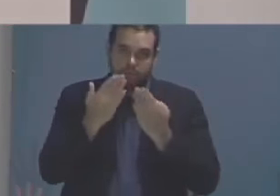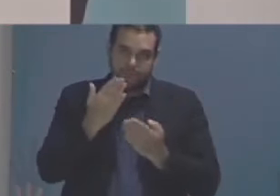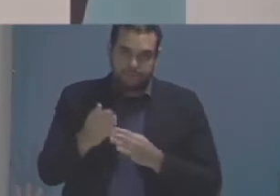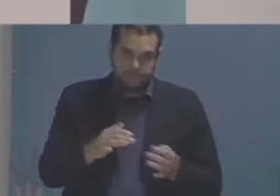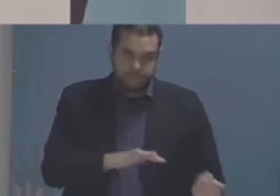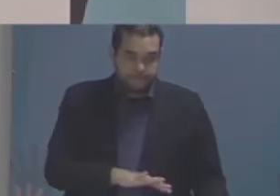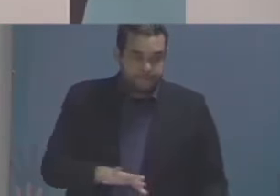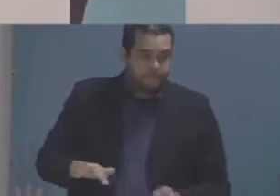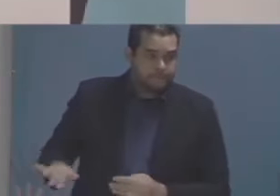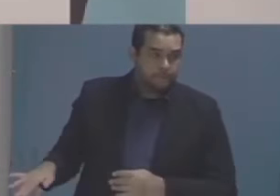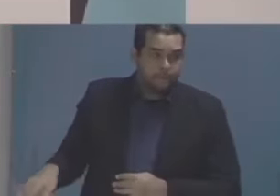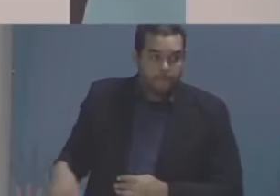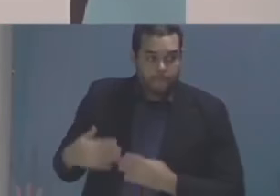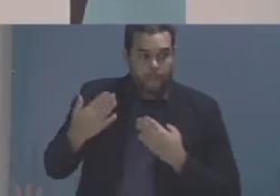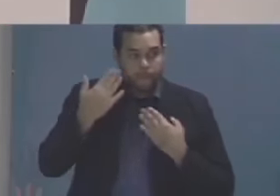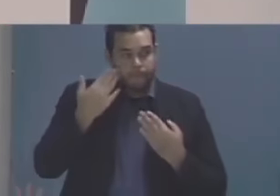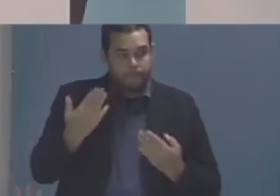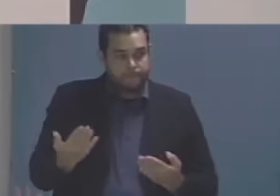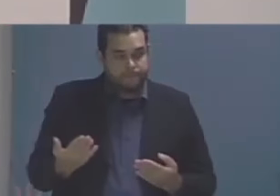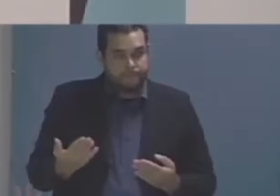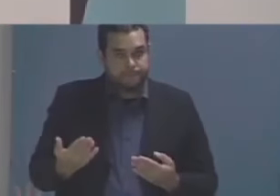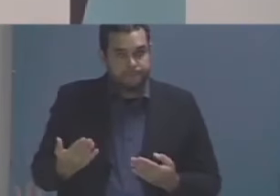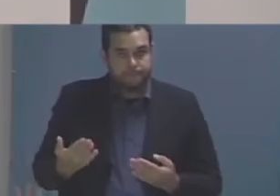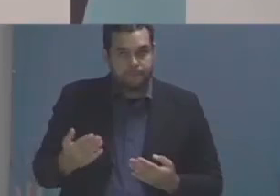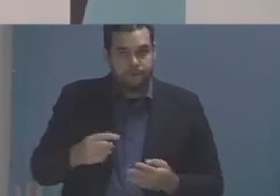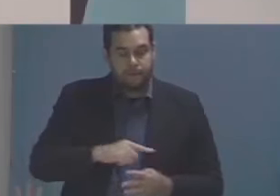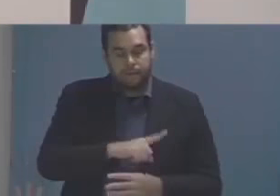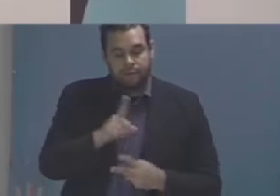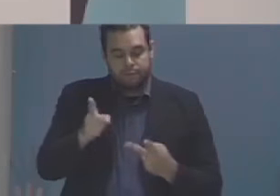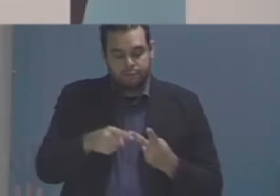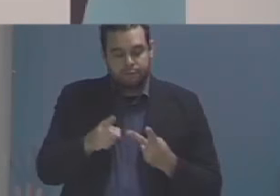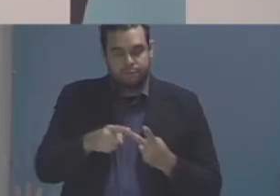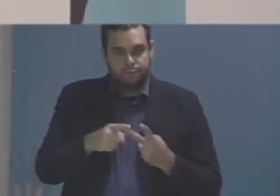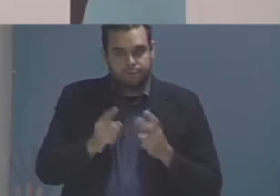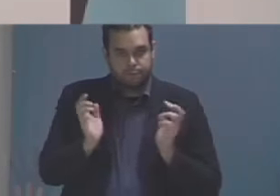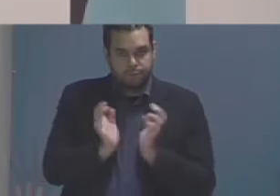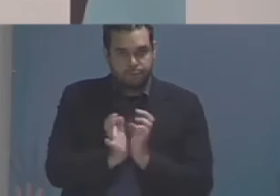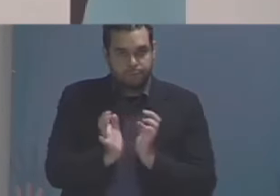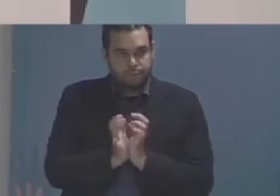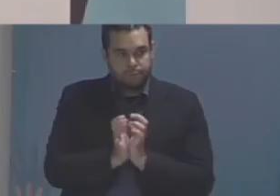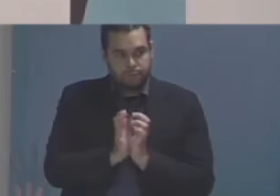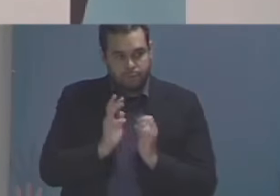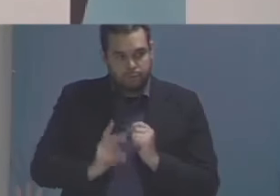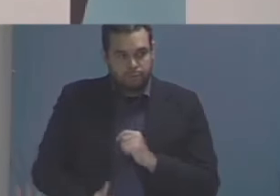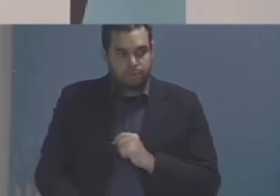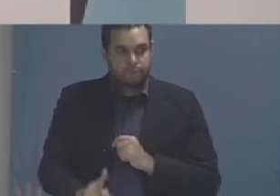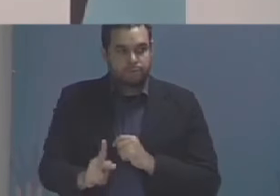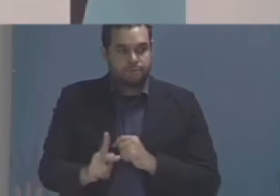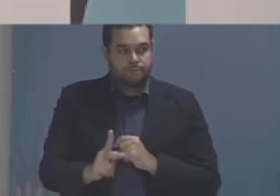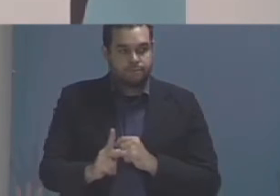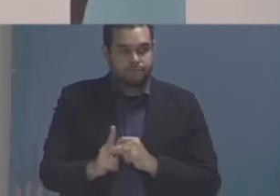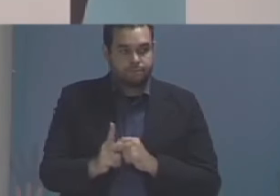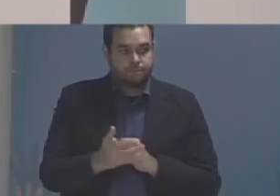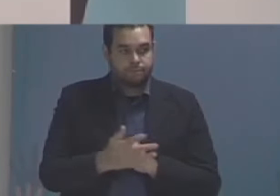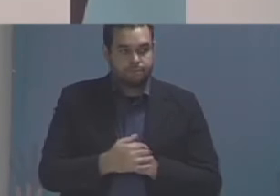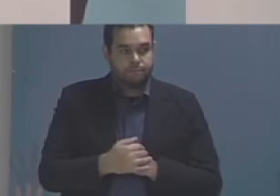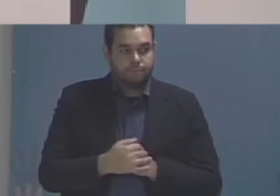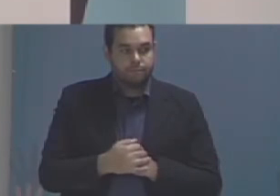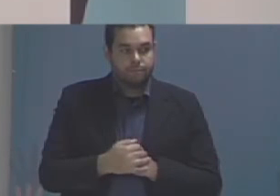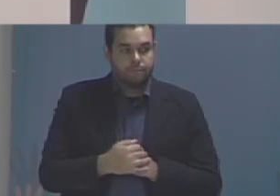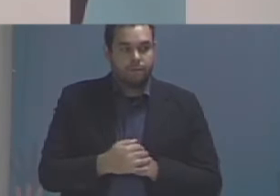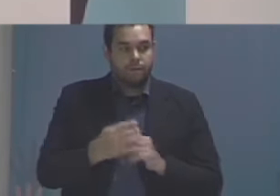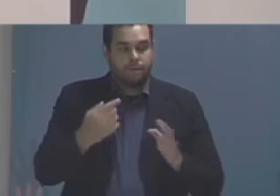Obrigado, candidato. Vamos para a segunda parte desse debate, onde continuaremos fazendo sorteio